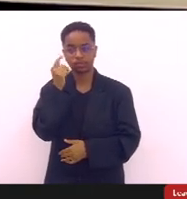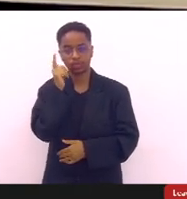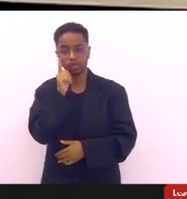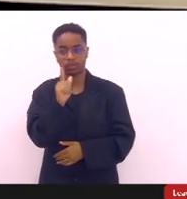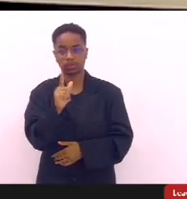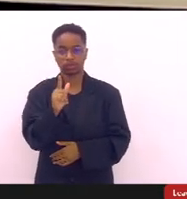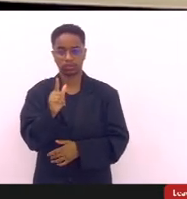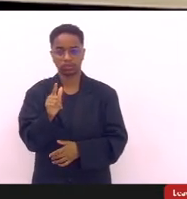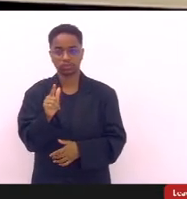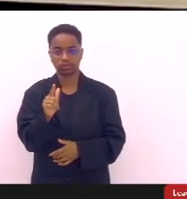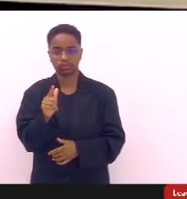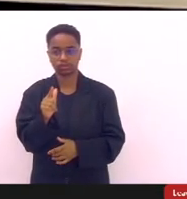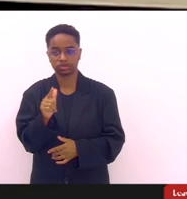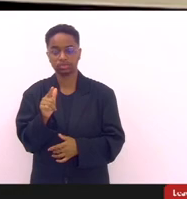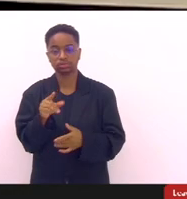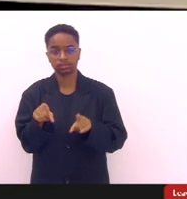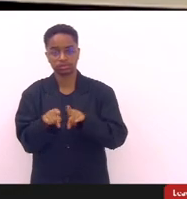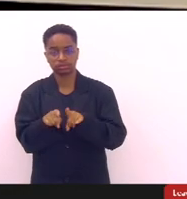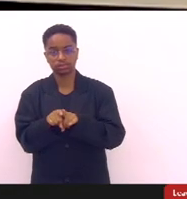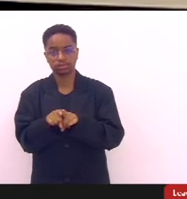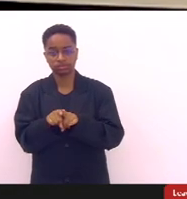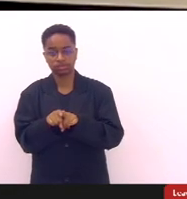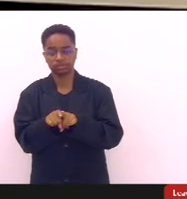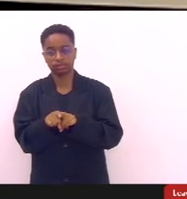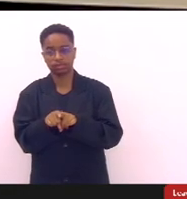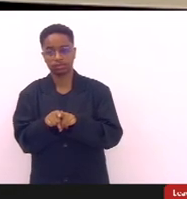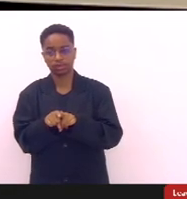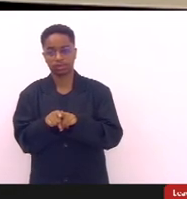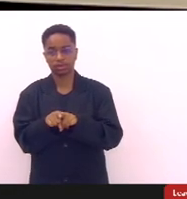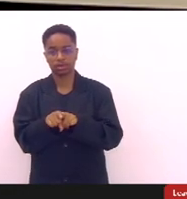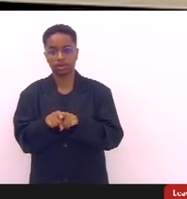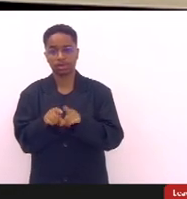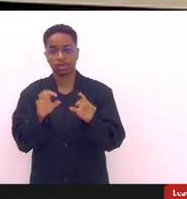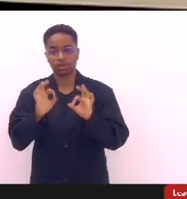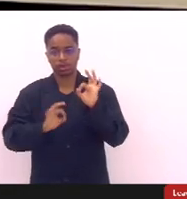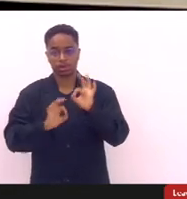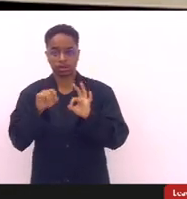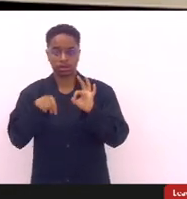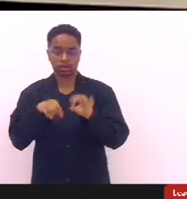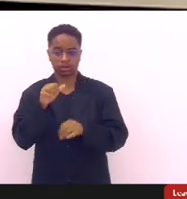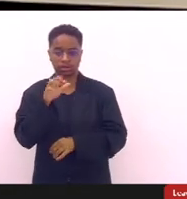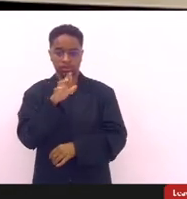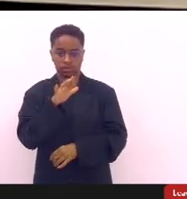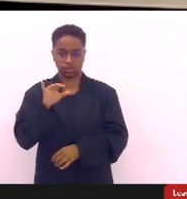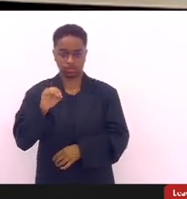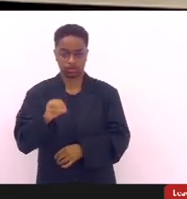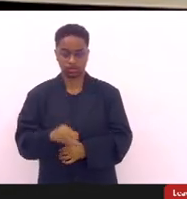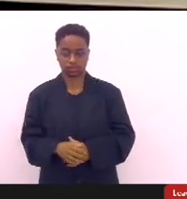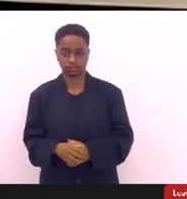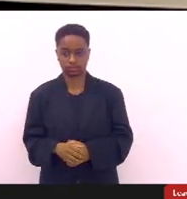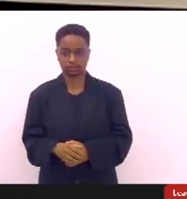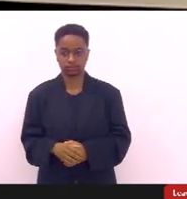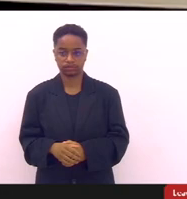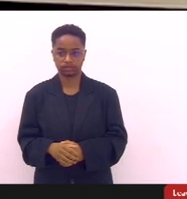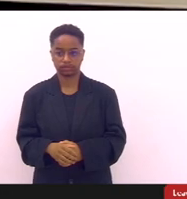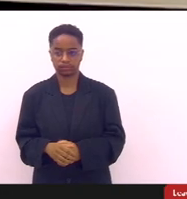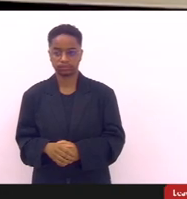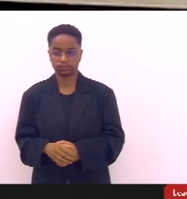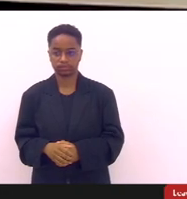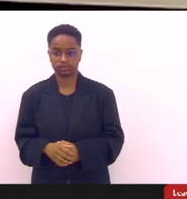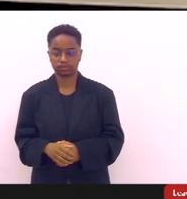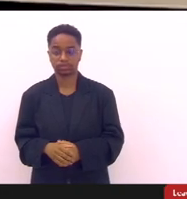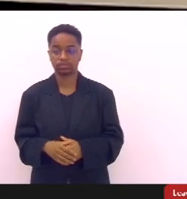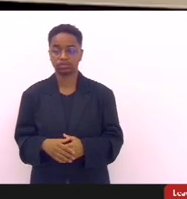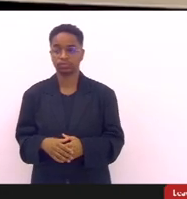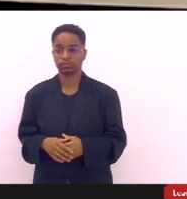viável, inclusive, o cumprimento da condenação do Estado do Rio de Janeiro. Com relação, brevemente, ao